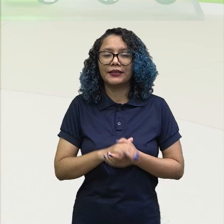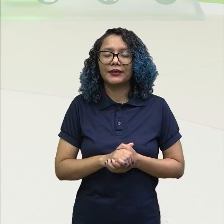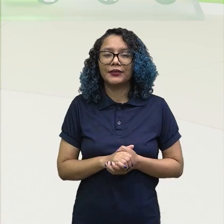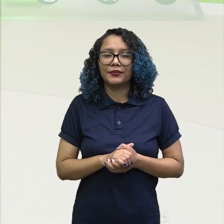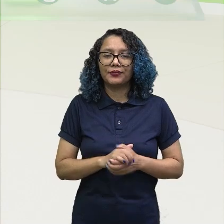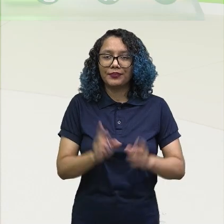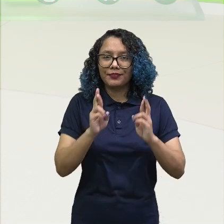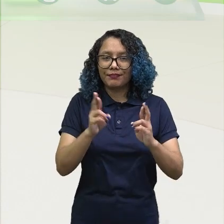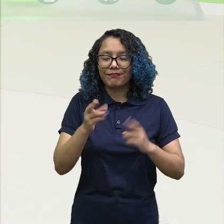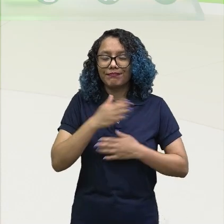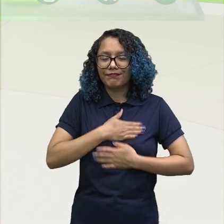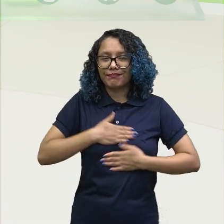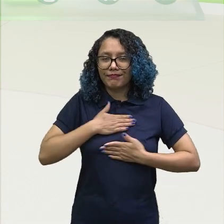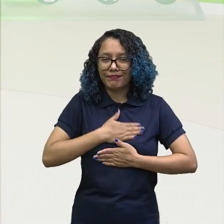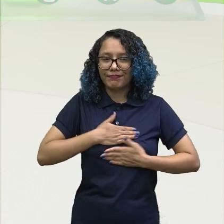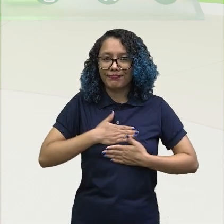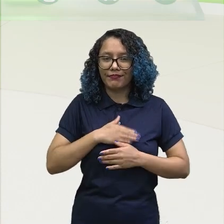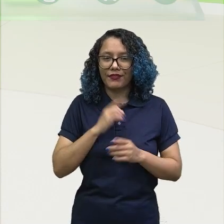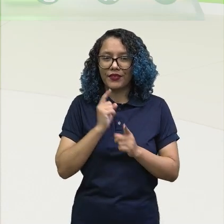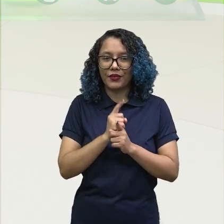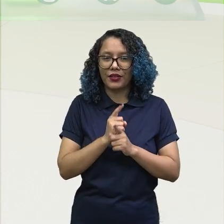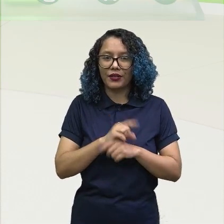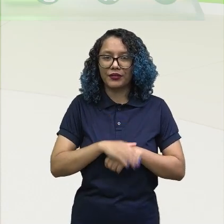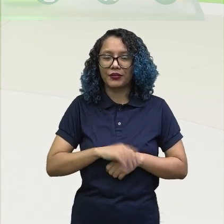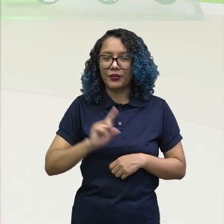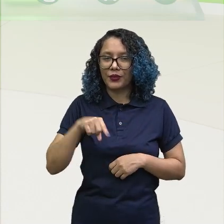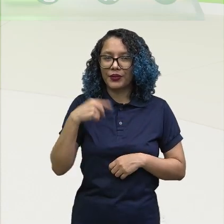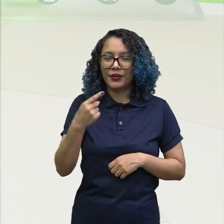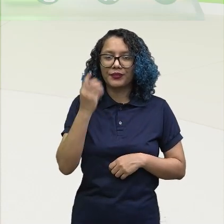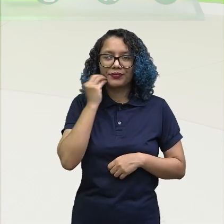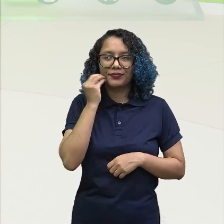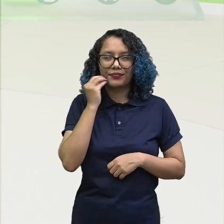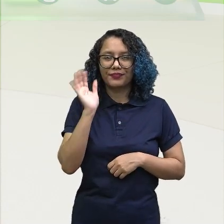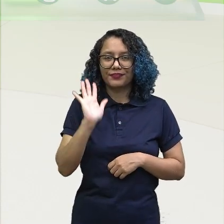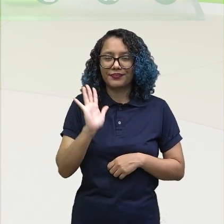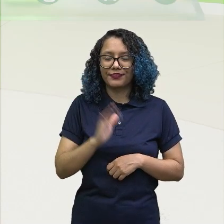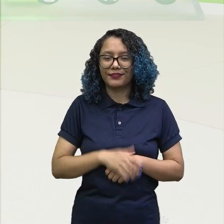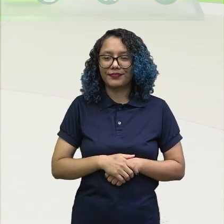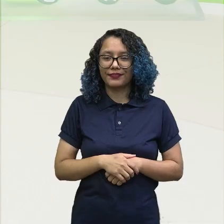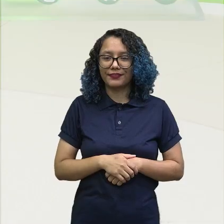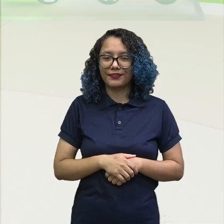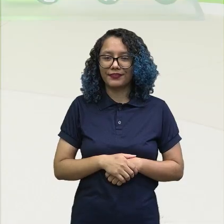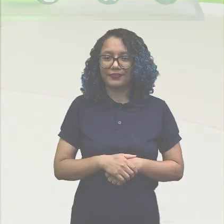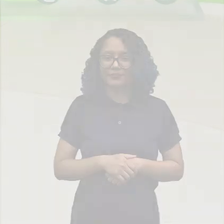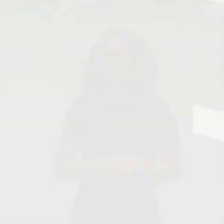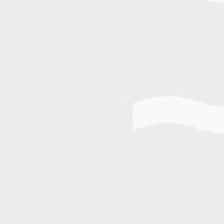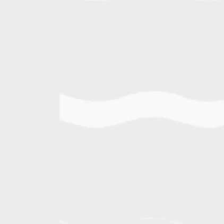revisão. Espero que vocês tenham gostado e a gente se encontra aí numa próxima oportunidade. Tchau.